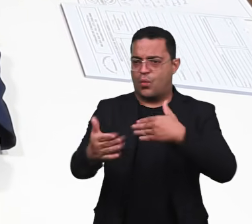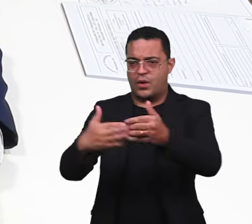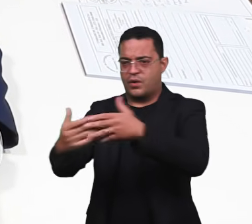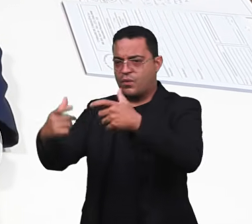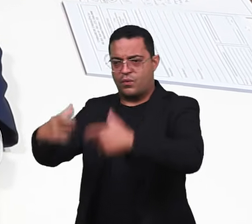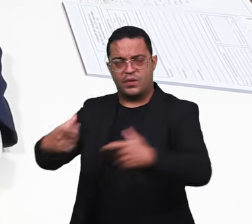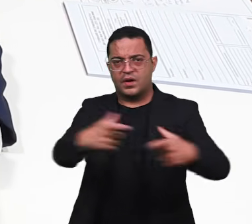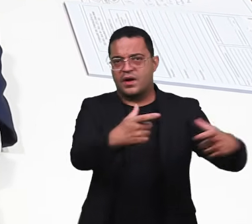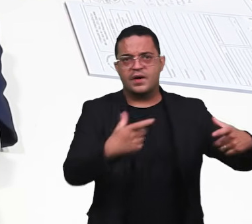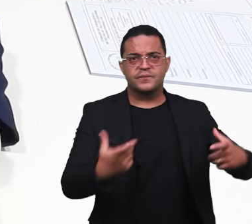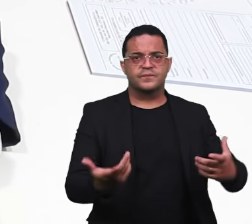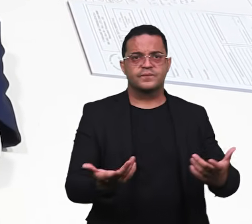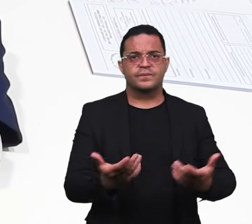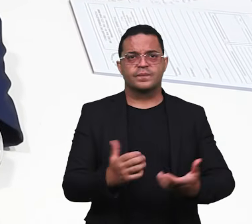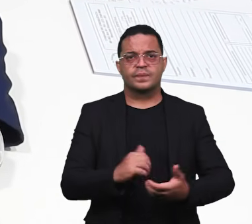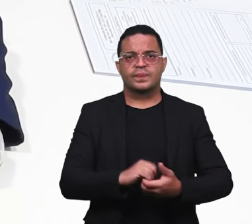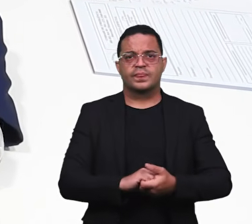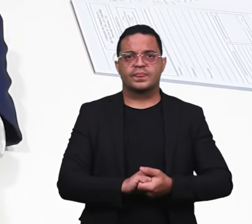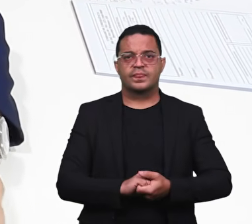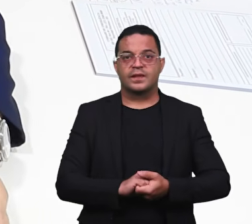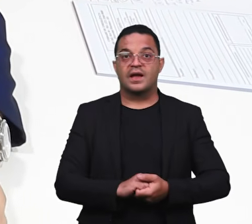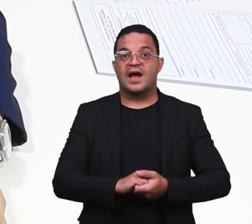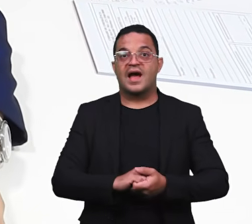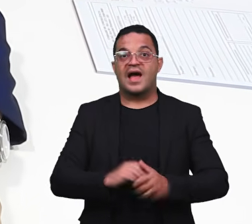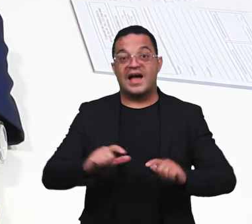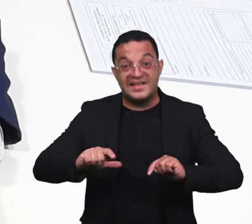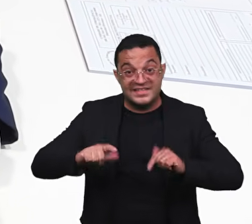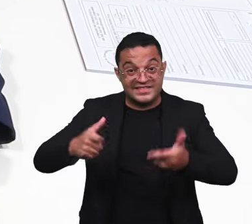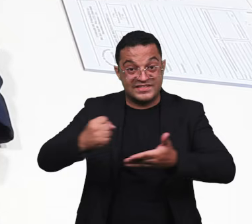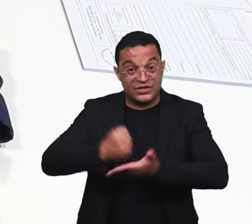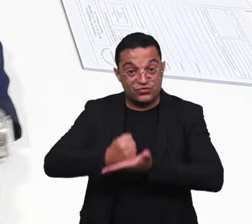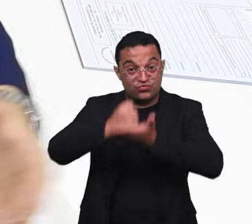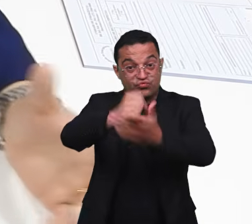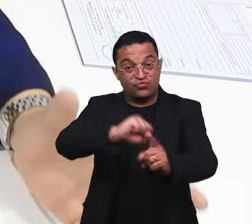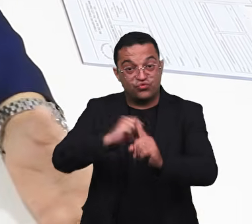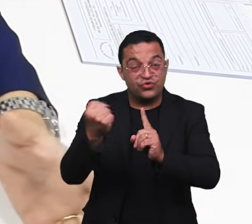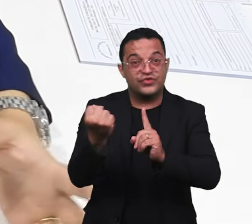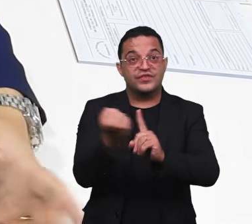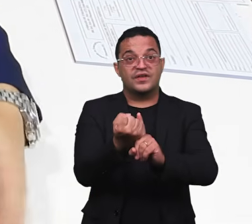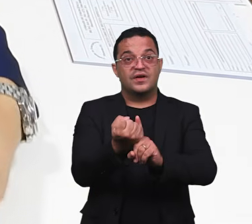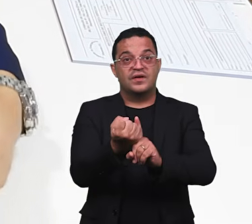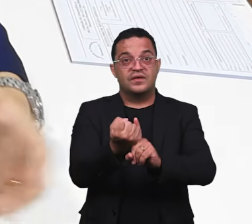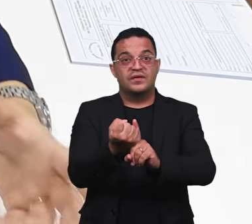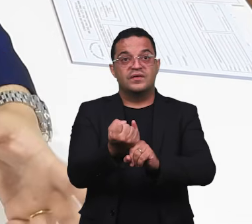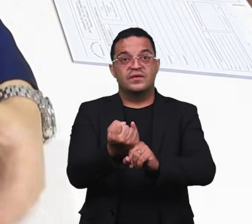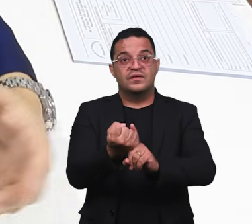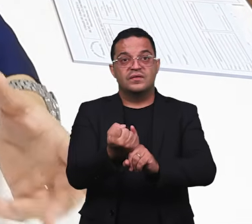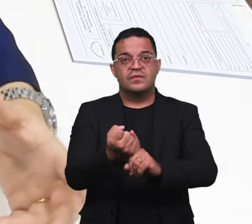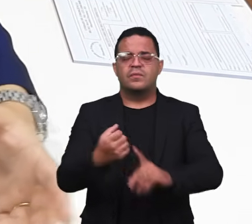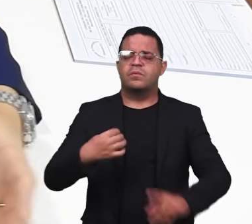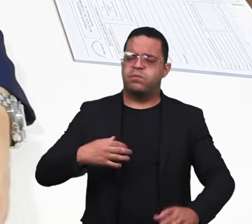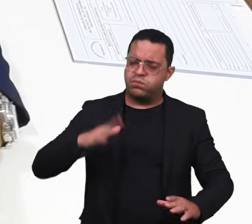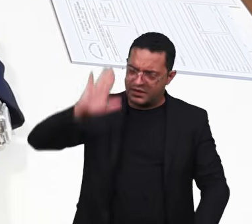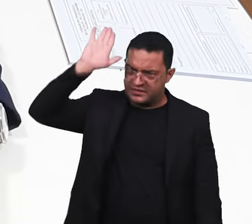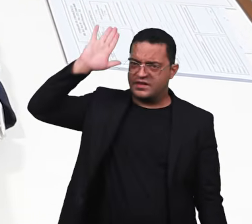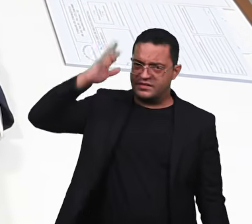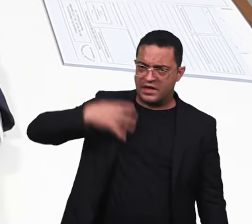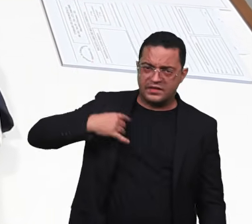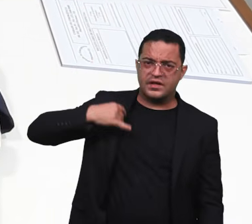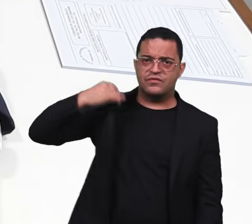Manaim, nos anfiteatros, onde você estiver. Ação social. As rações sociais, muito bem dito, muito bem